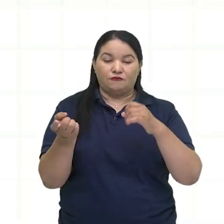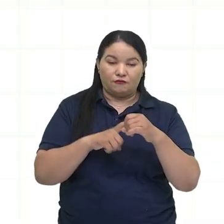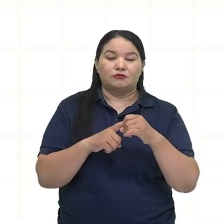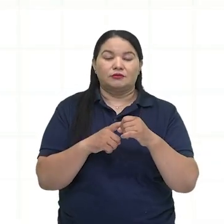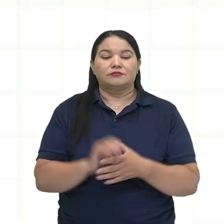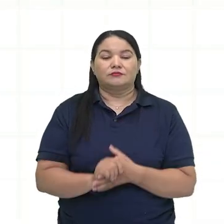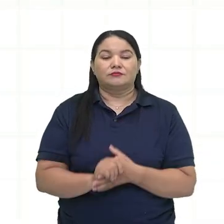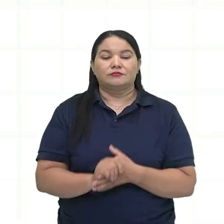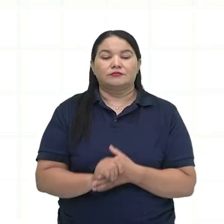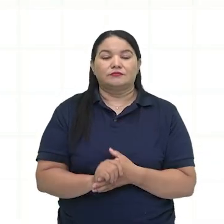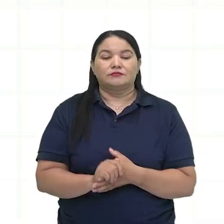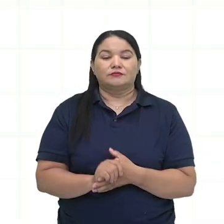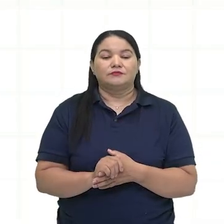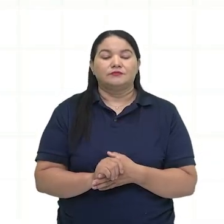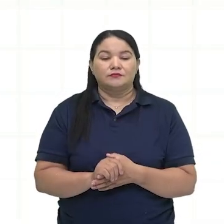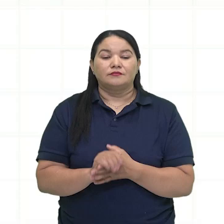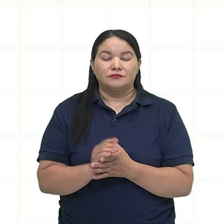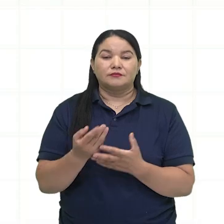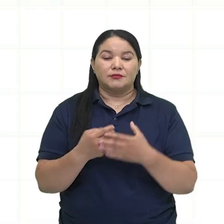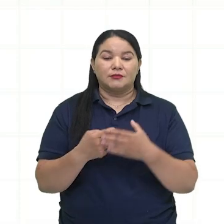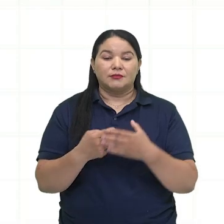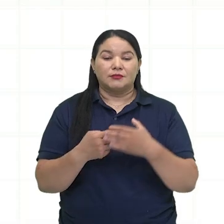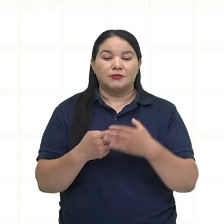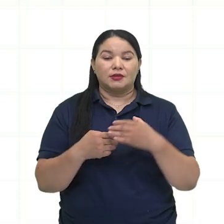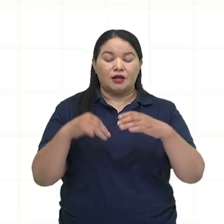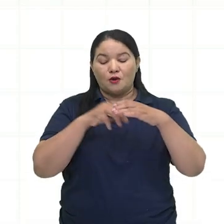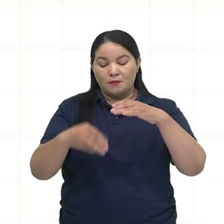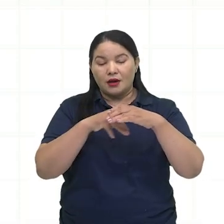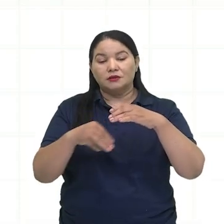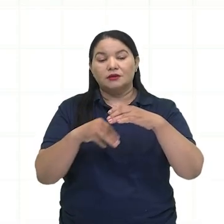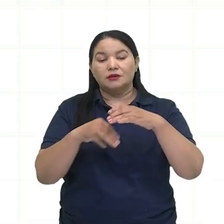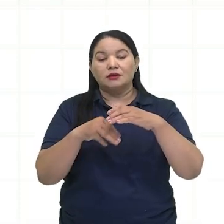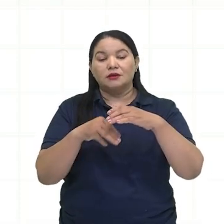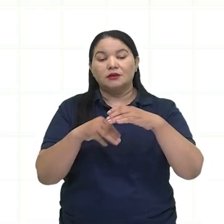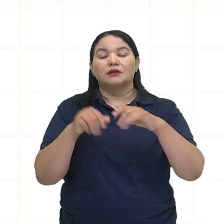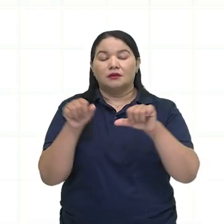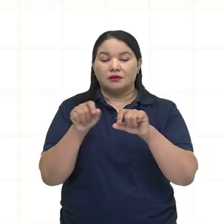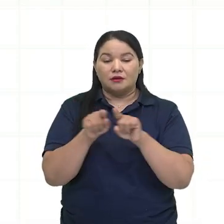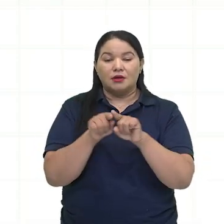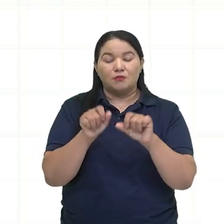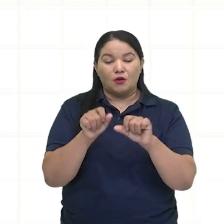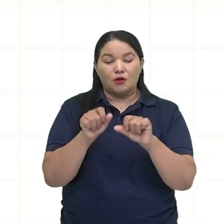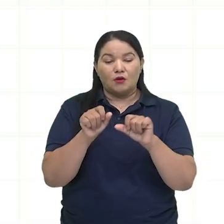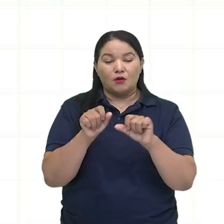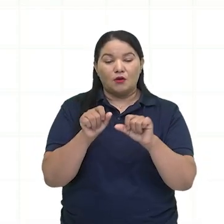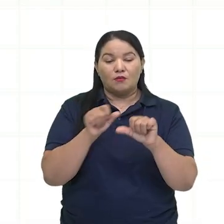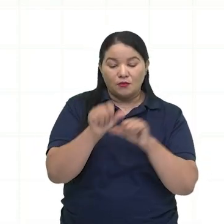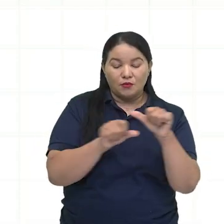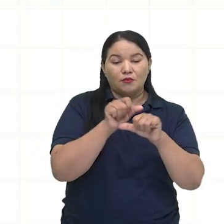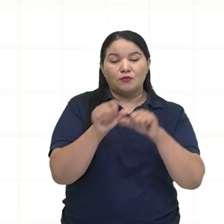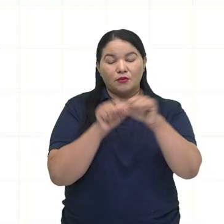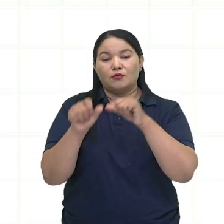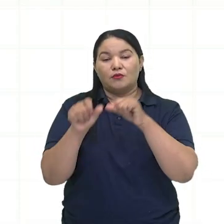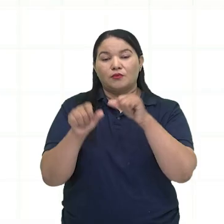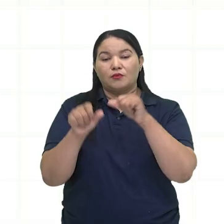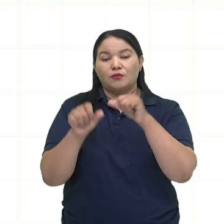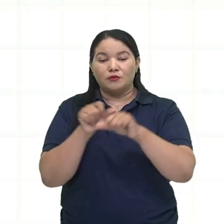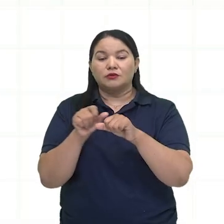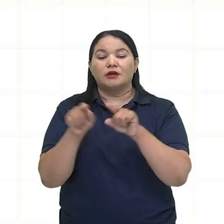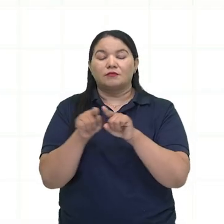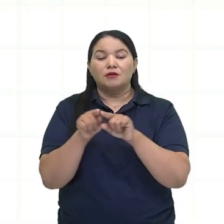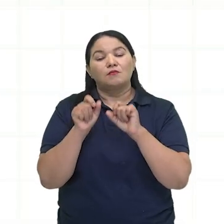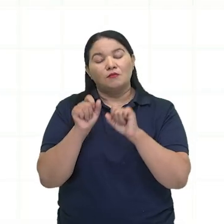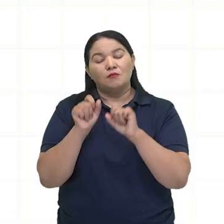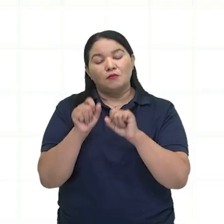ígnea, que é formada pelo magma, ela pode se transformar numa rocha metamórfica e ela